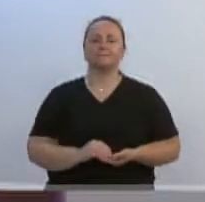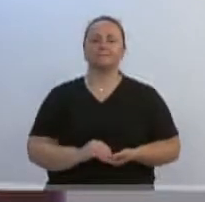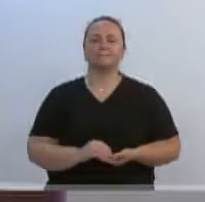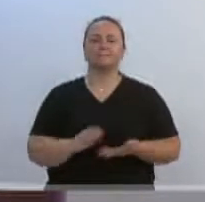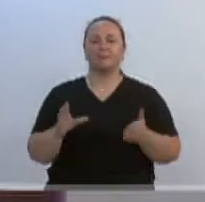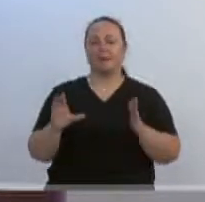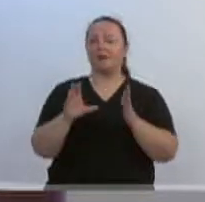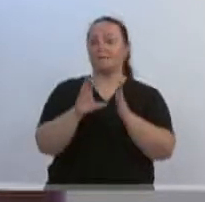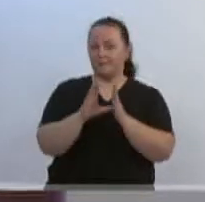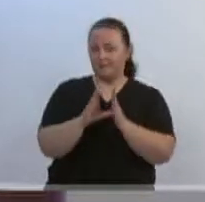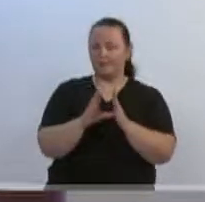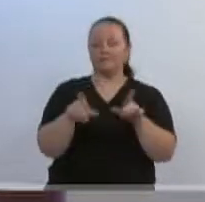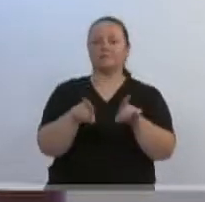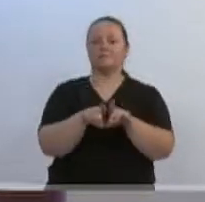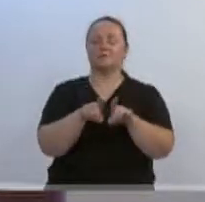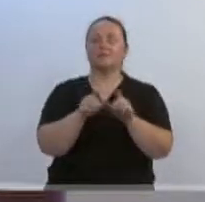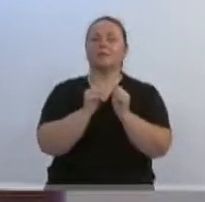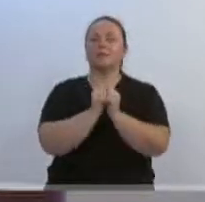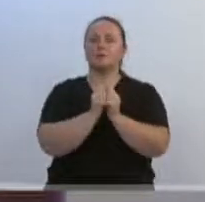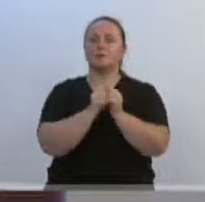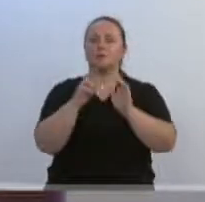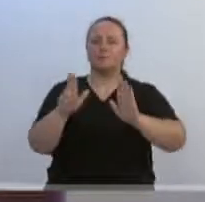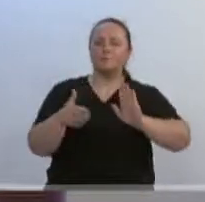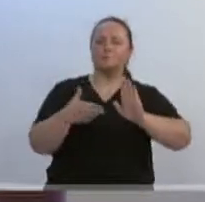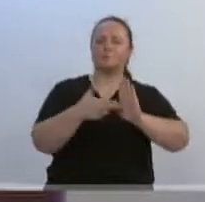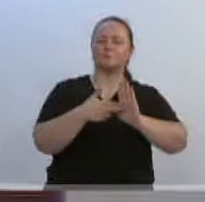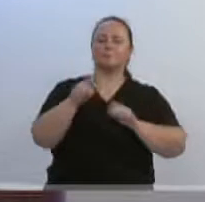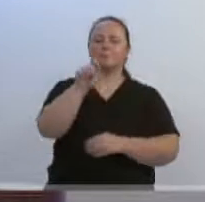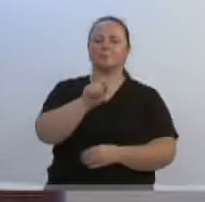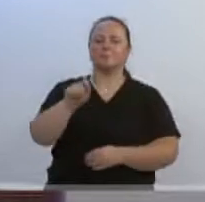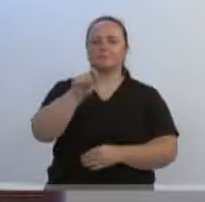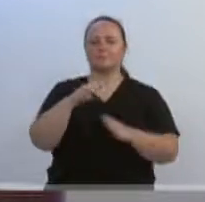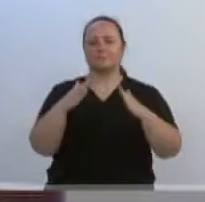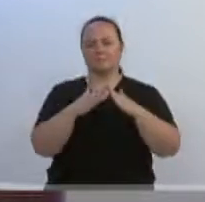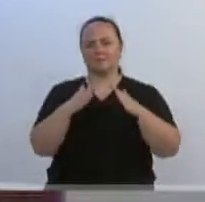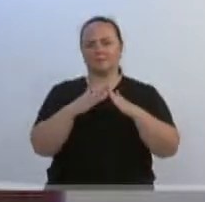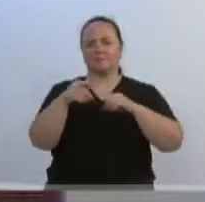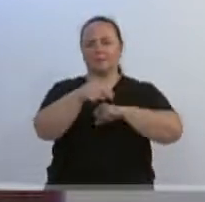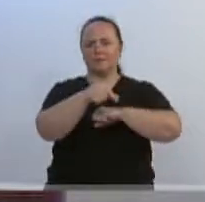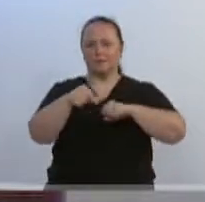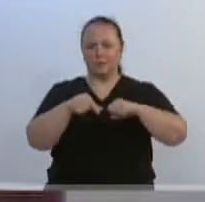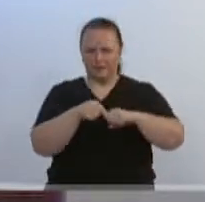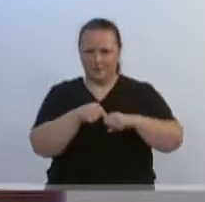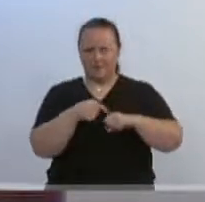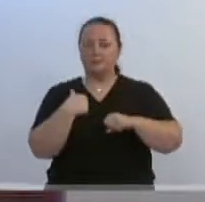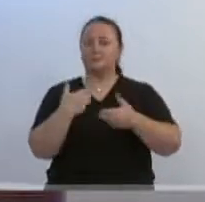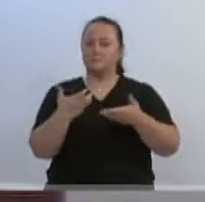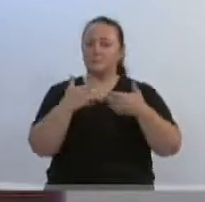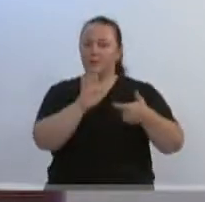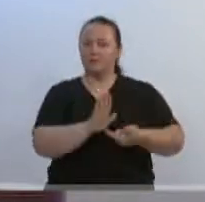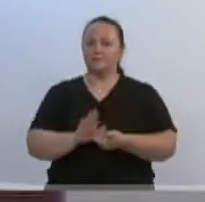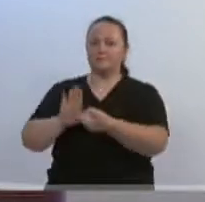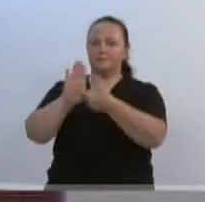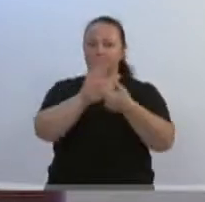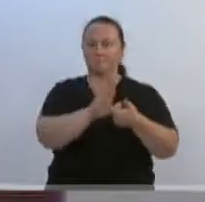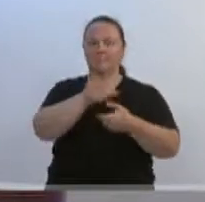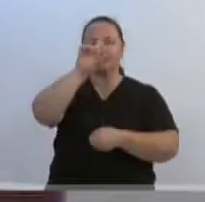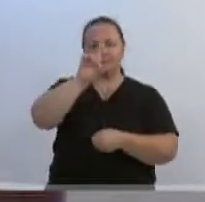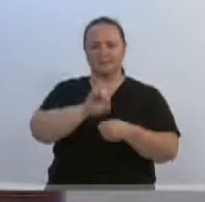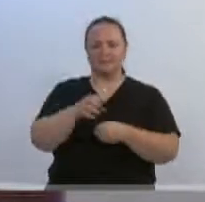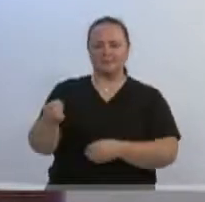participando junto com a posse da associação de moradores do bairro fidélis eu quero aqui destacar a nova diretoria